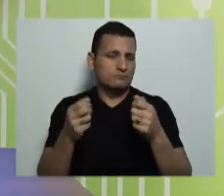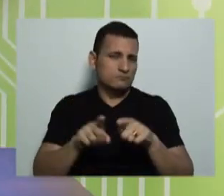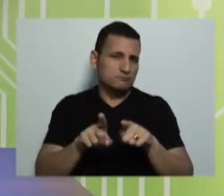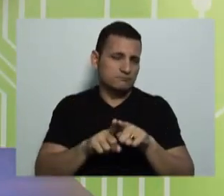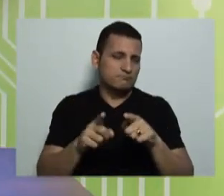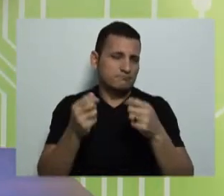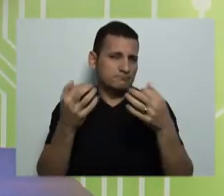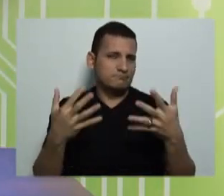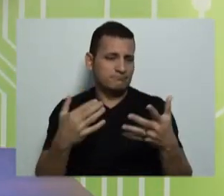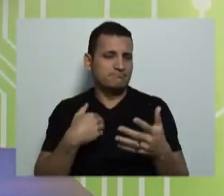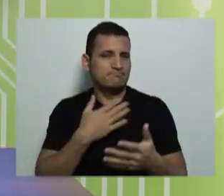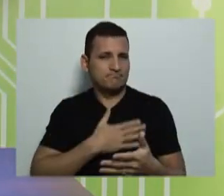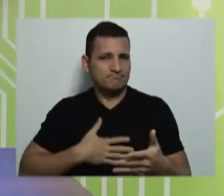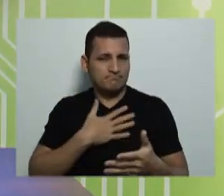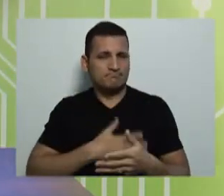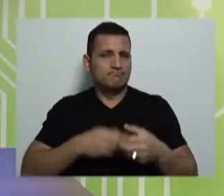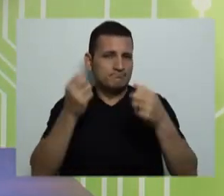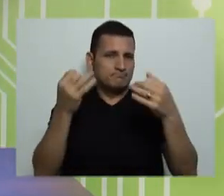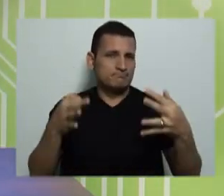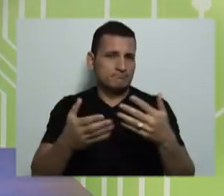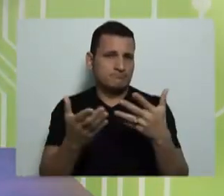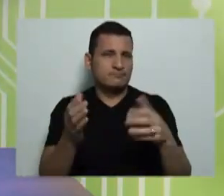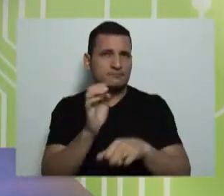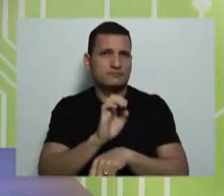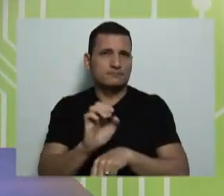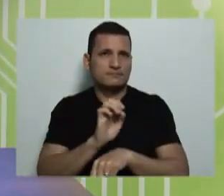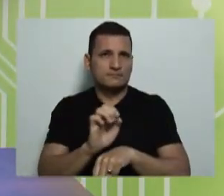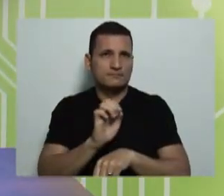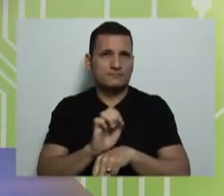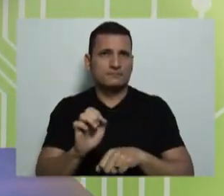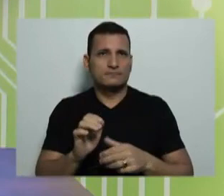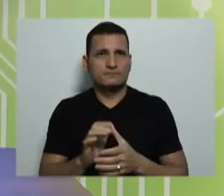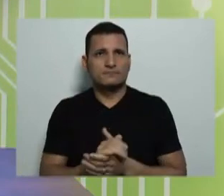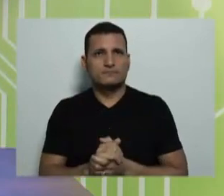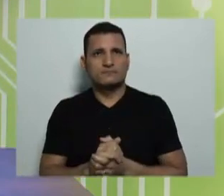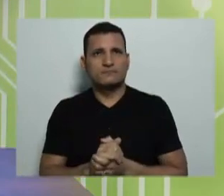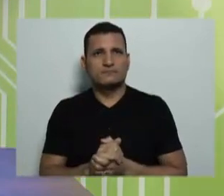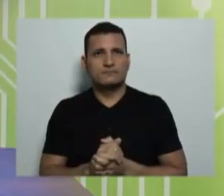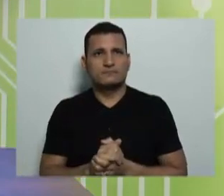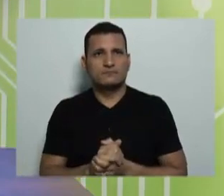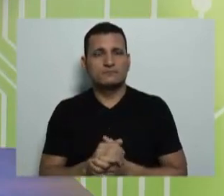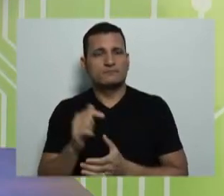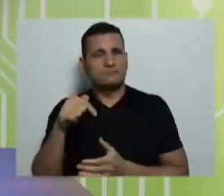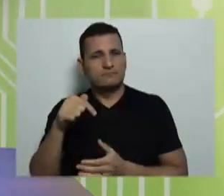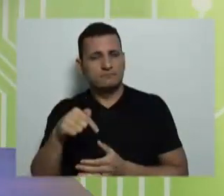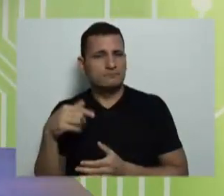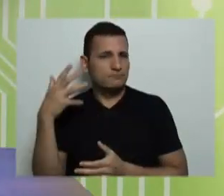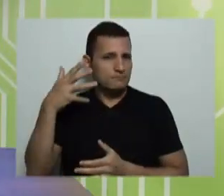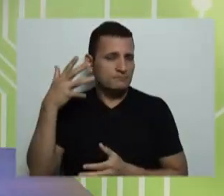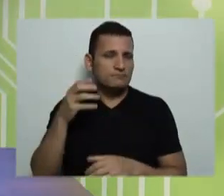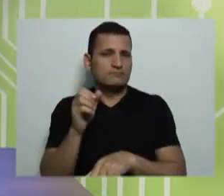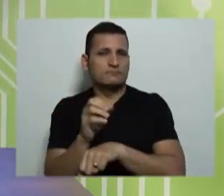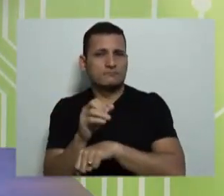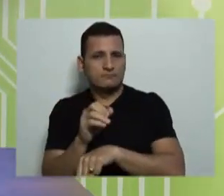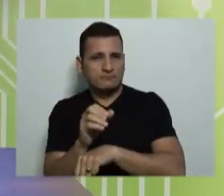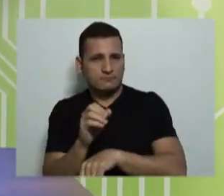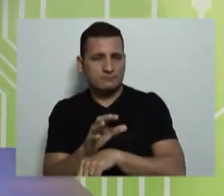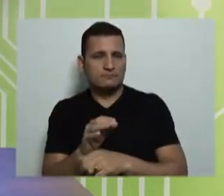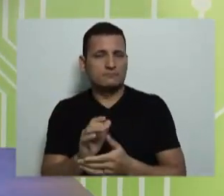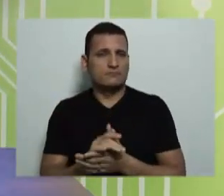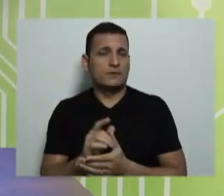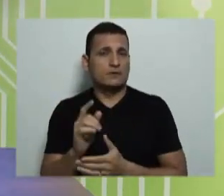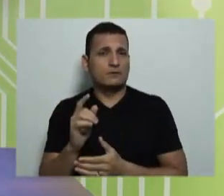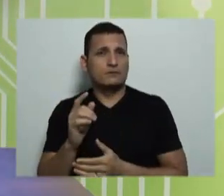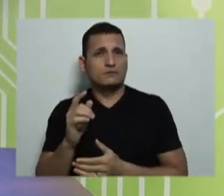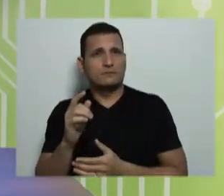vocês sobre o assunto estágio, tá? Aqui ministrando essa palestra, essas orientações no nosso primeiro ciclo